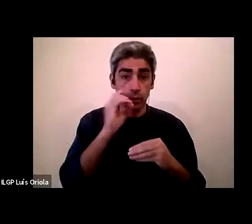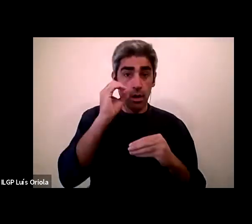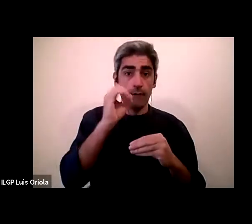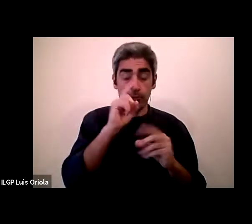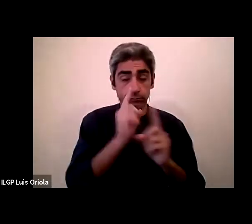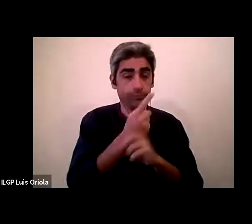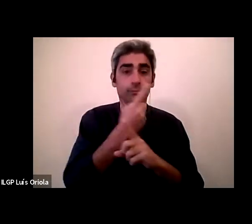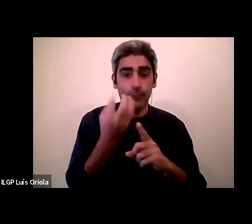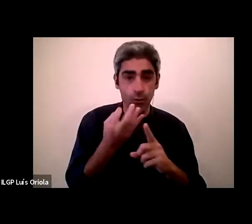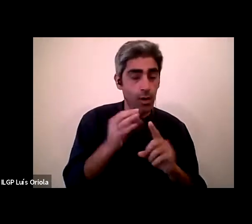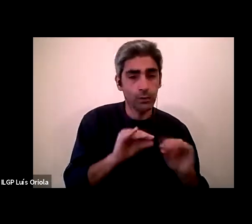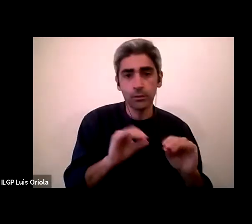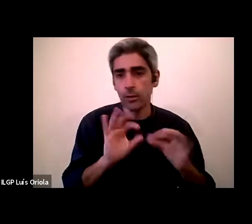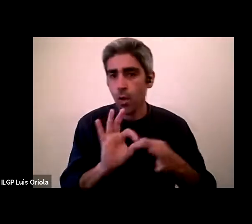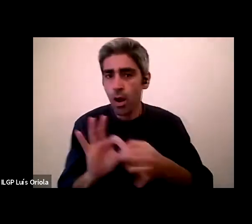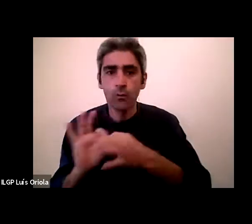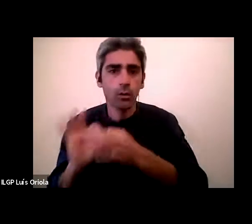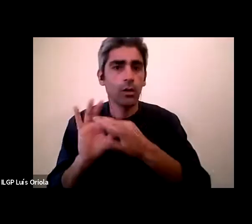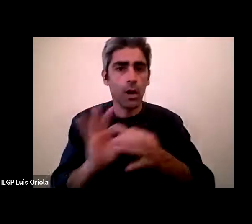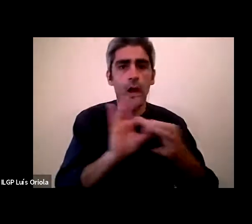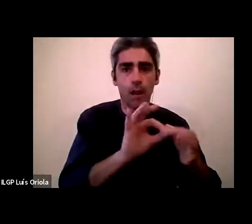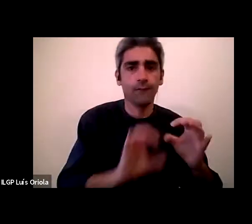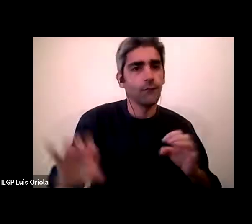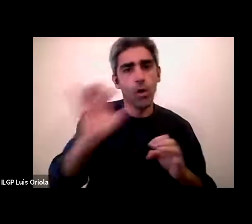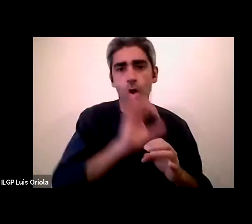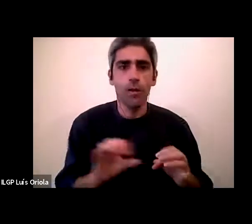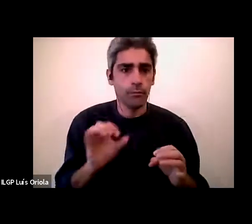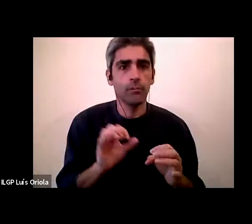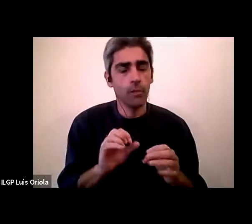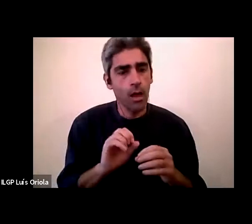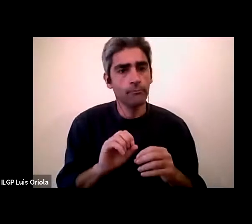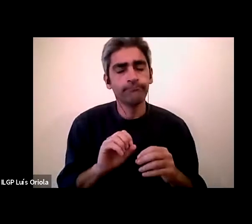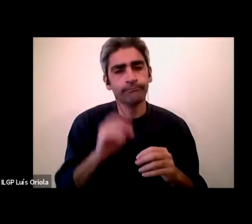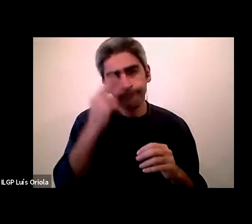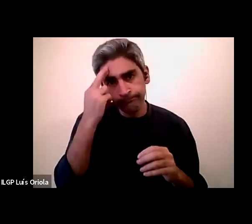a colaborar de uma forma muito reforçada.